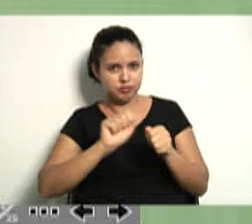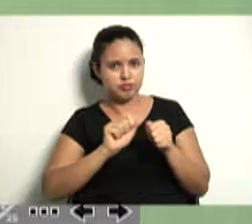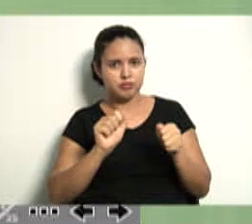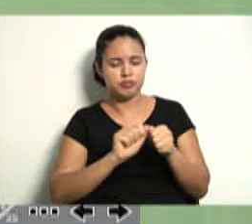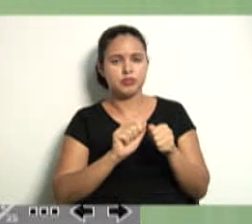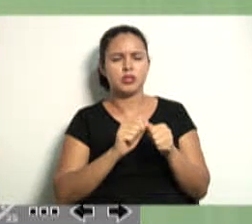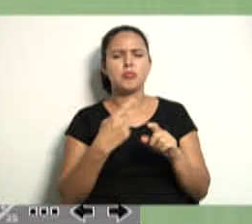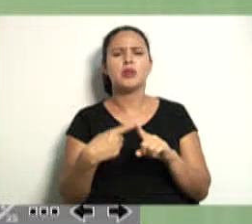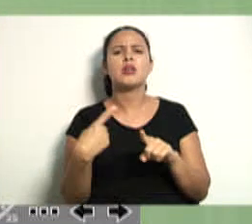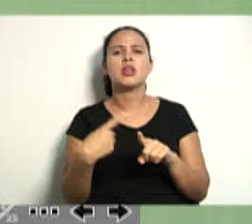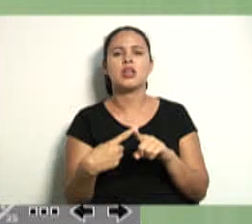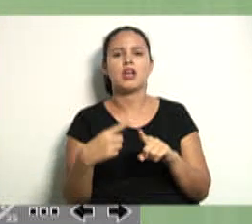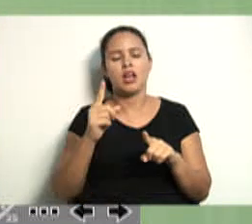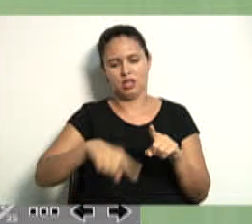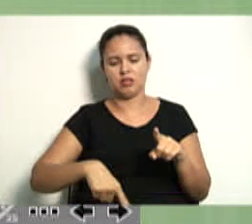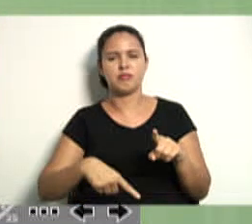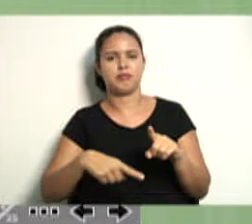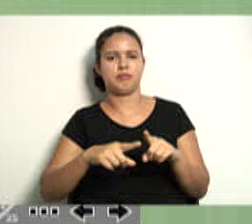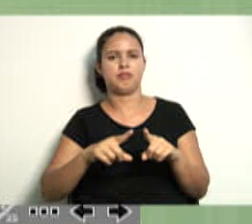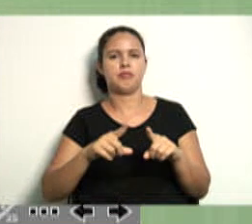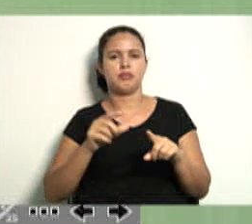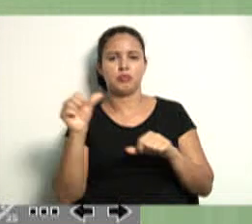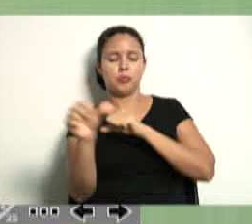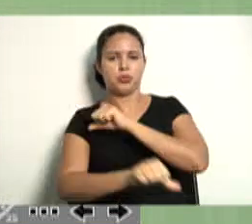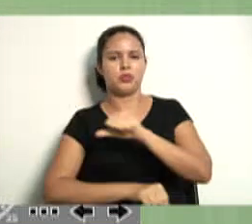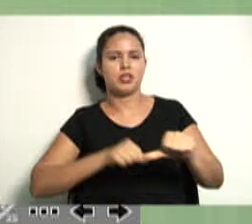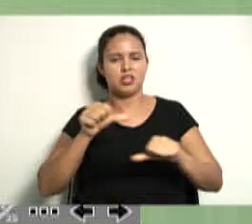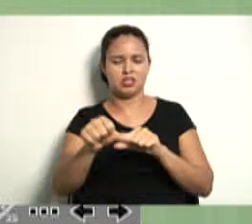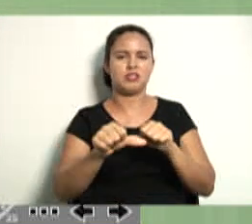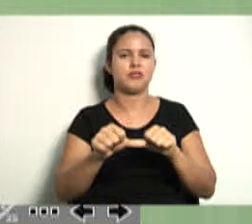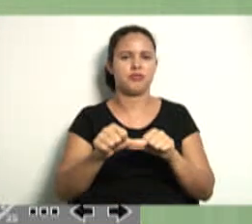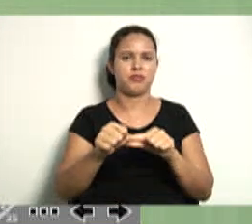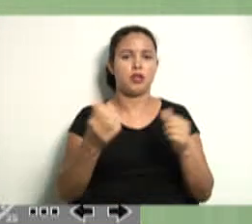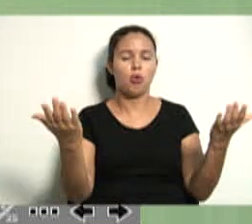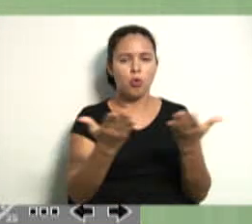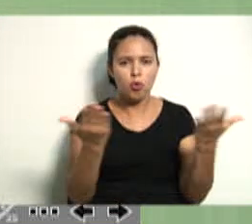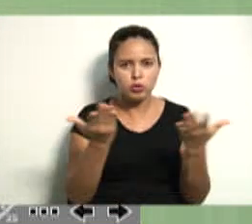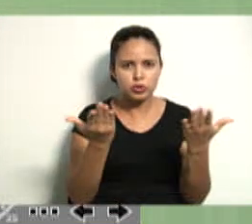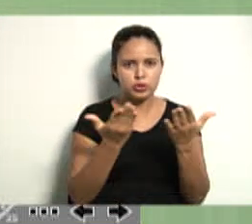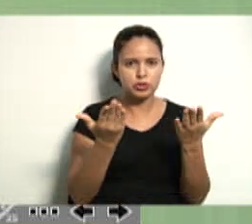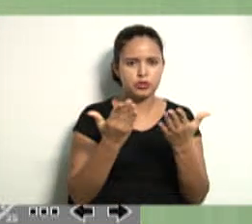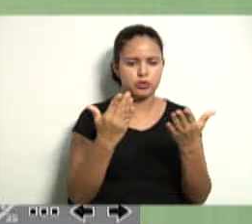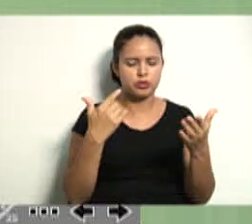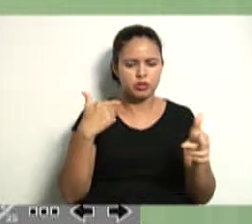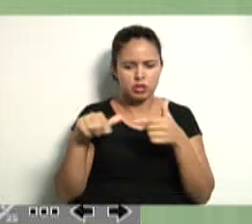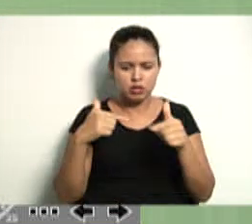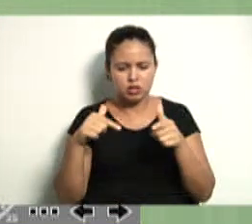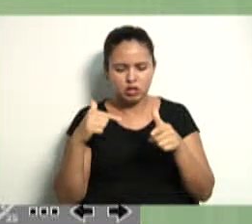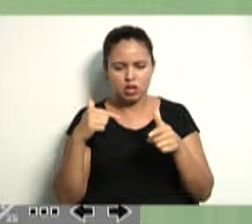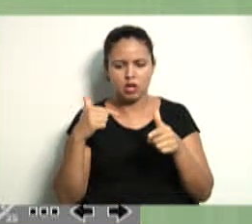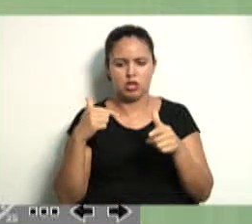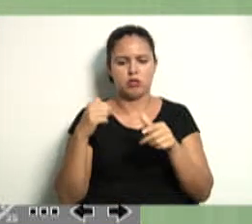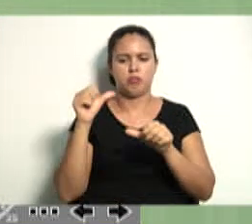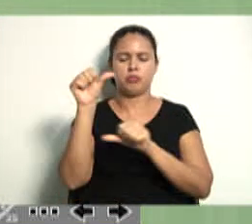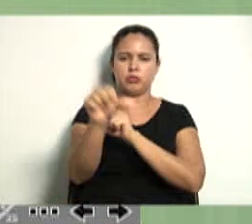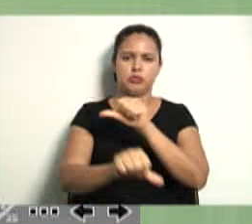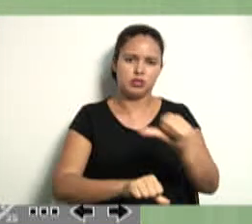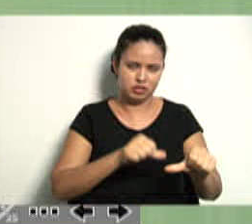Para transformar essa realidade que existe e nos beneficiar com